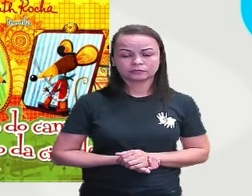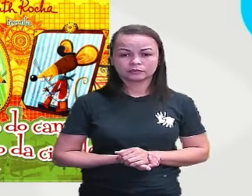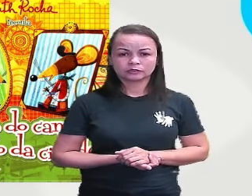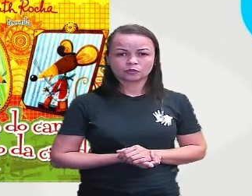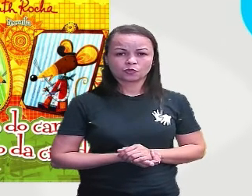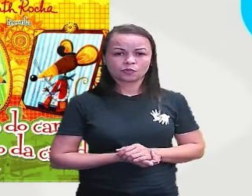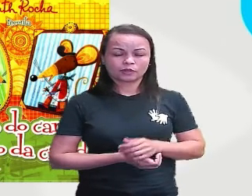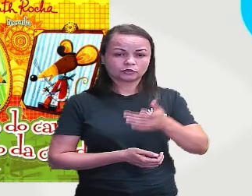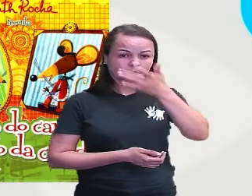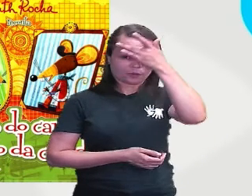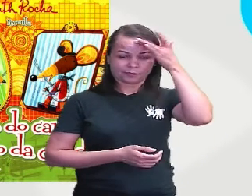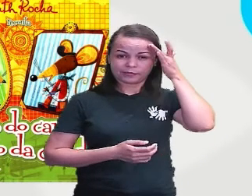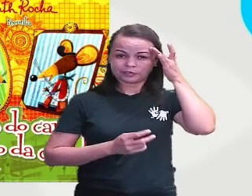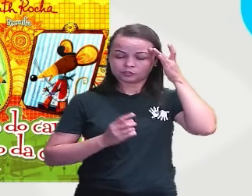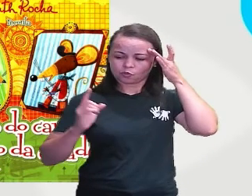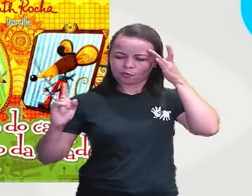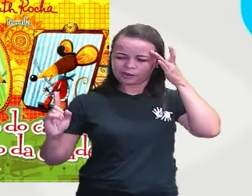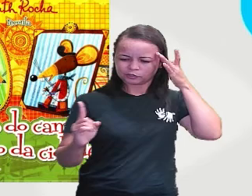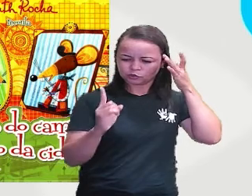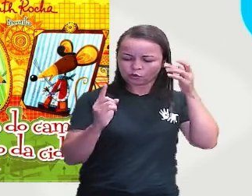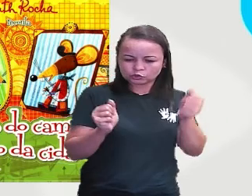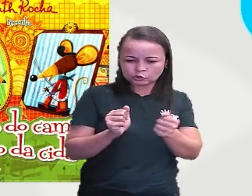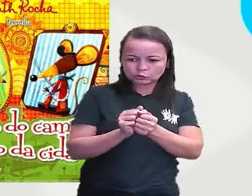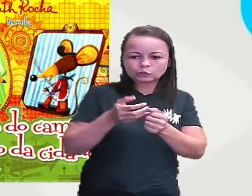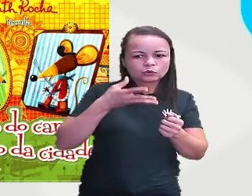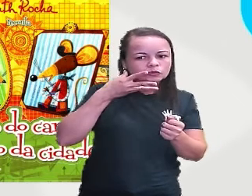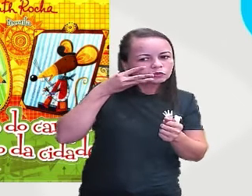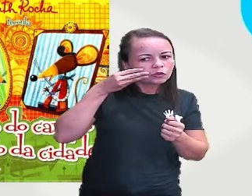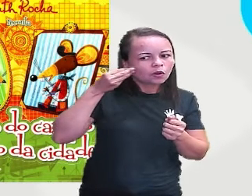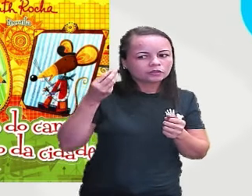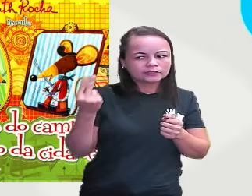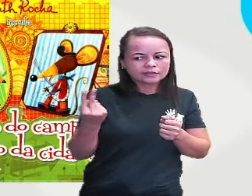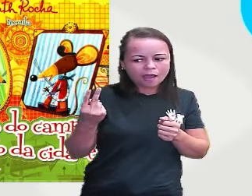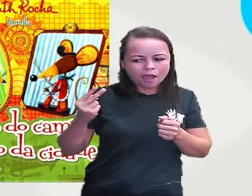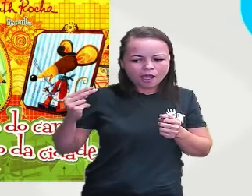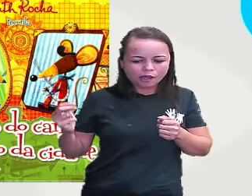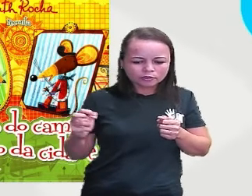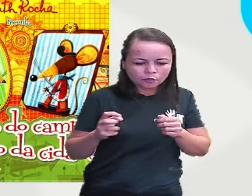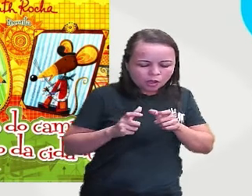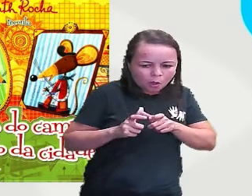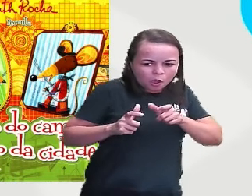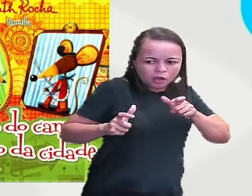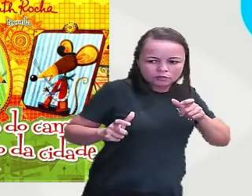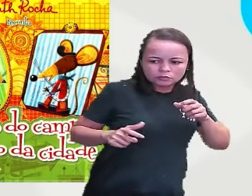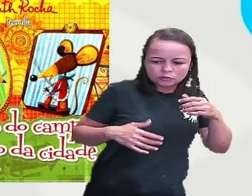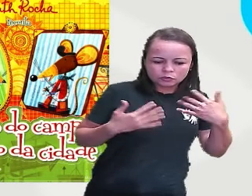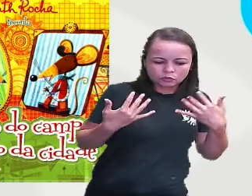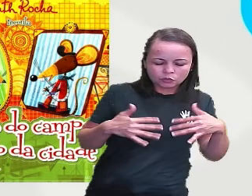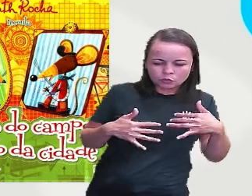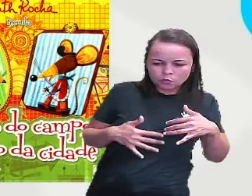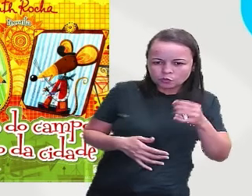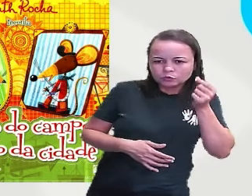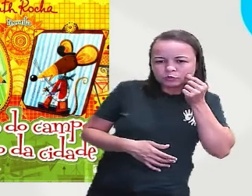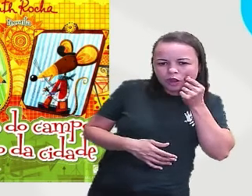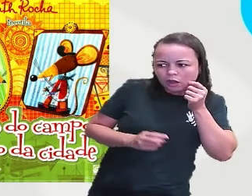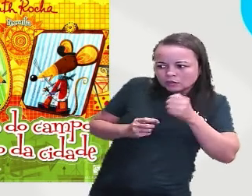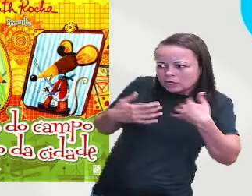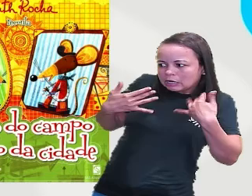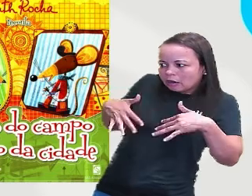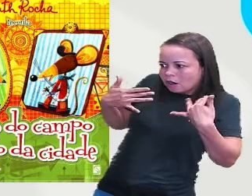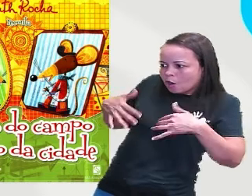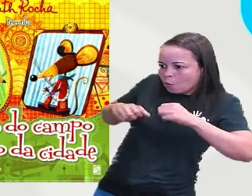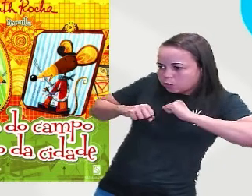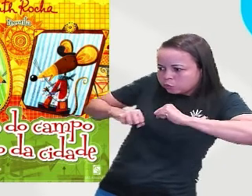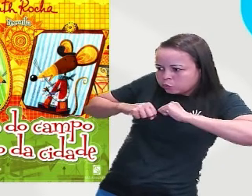uma pessoa com 2 gatos que pareceram enormes ao ratinho do campo. Os 2 ratos correram